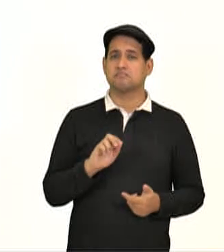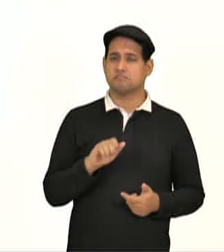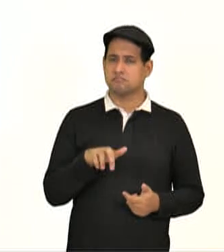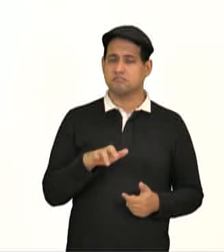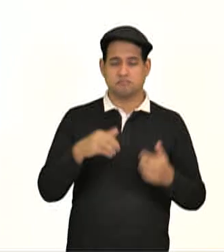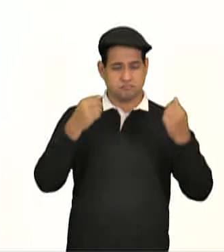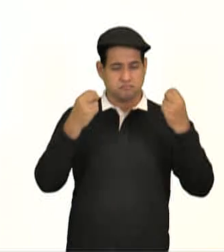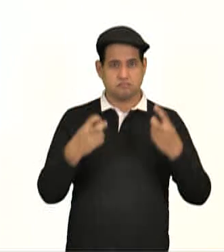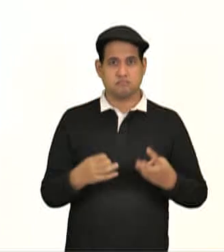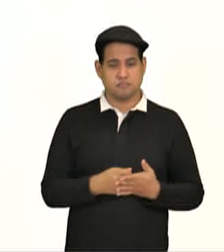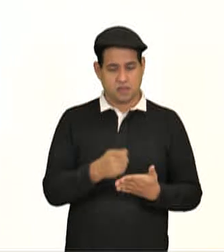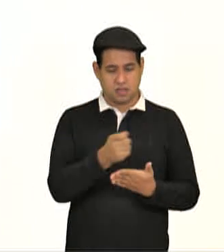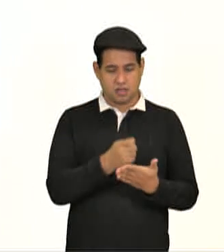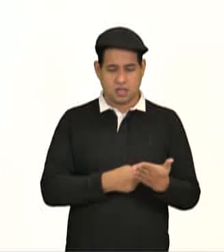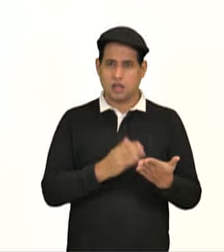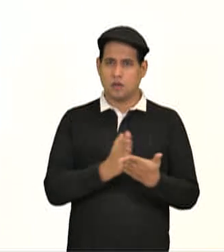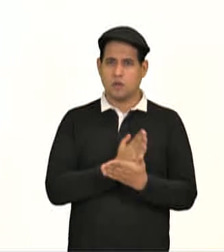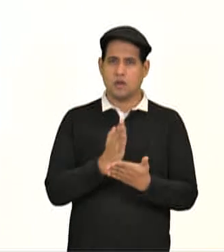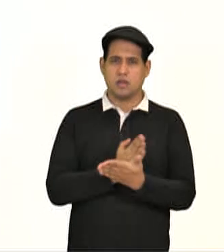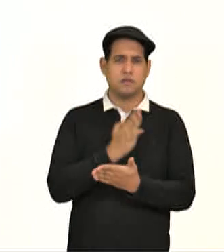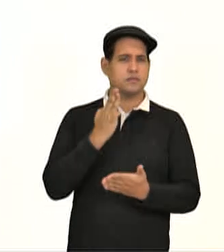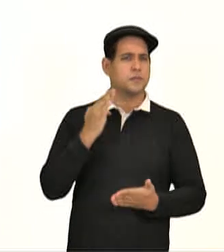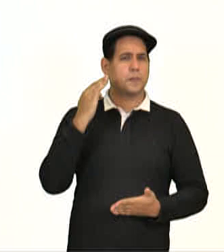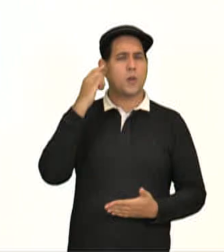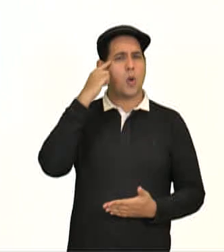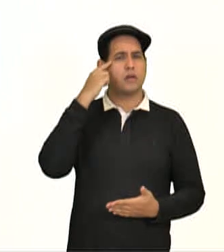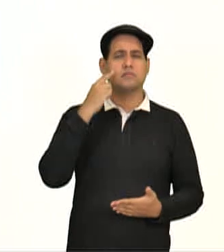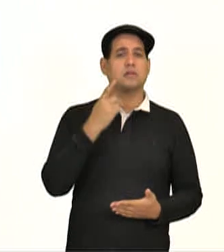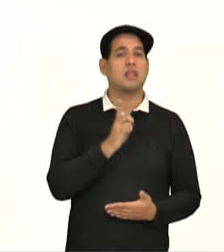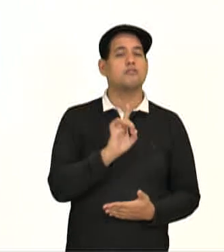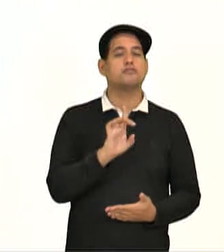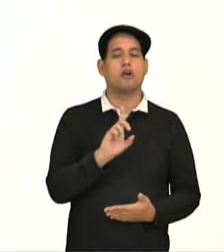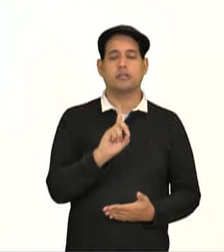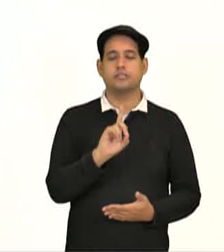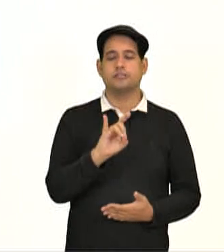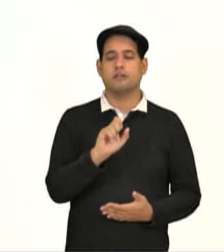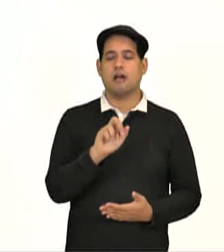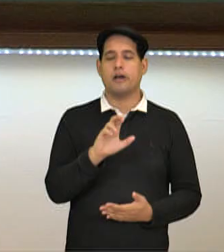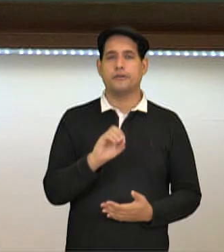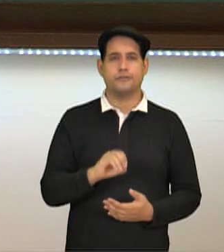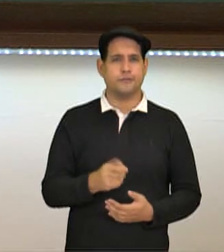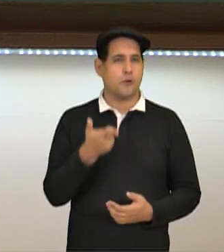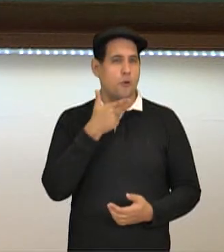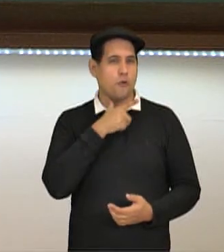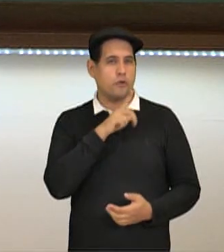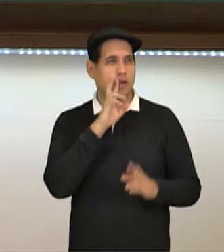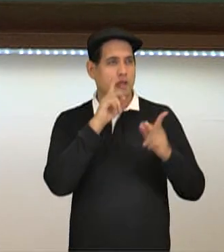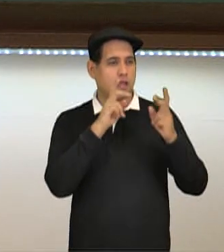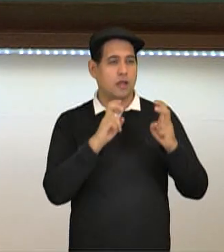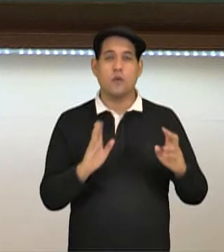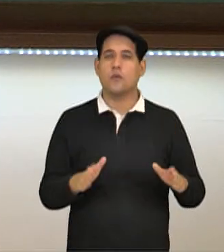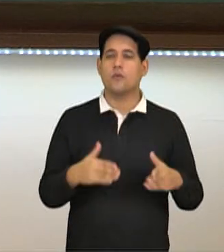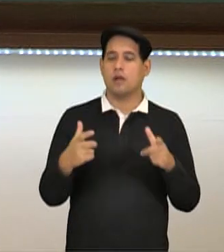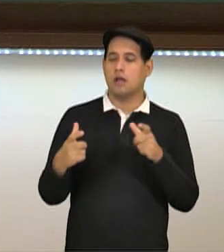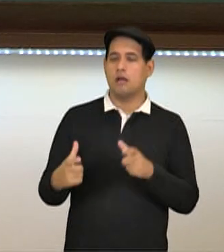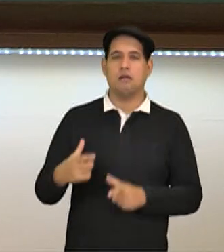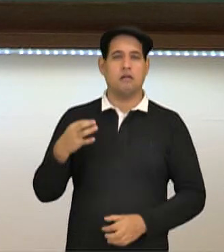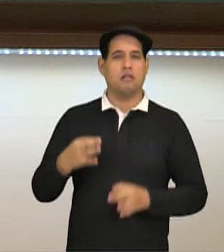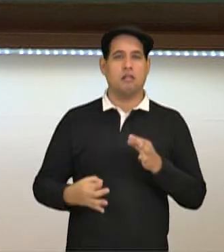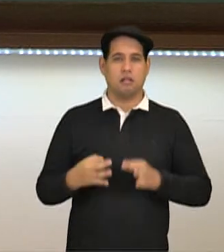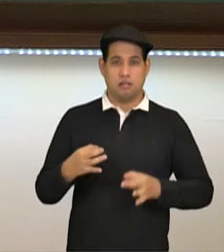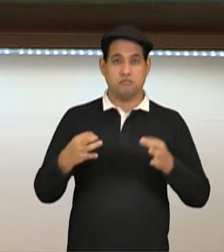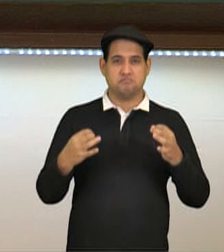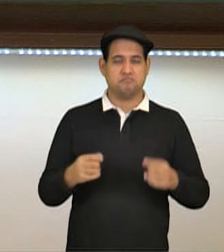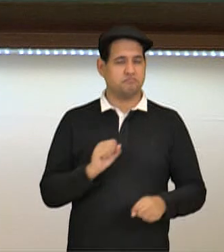que está escrevendo um livro de memórias e não um diário? Vocês conseguem aí identificar qual seria essa